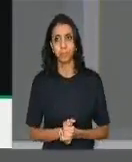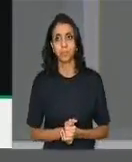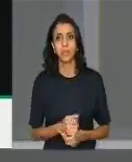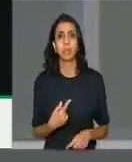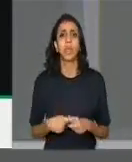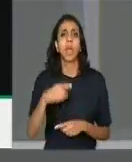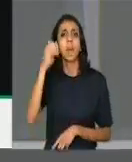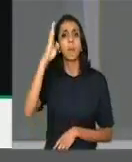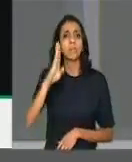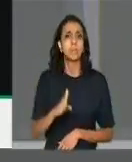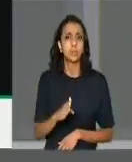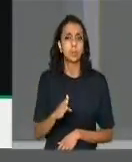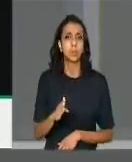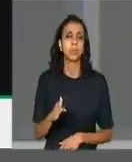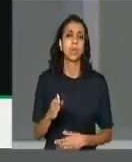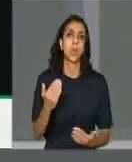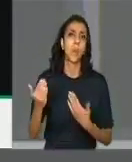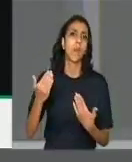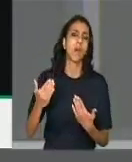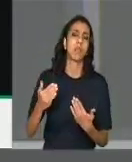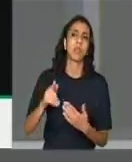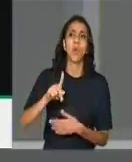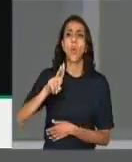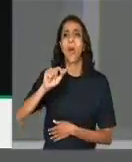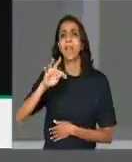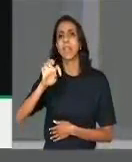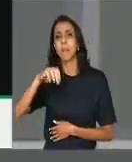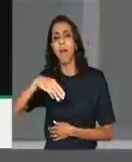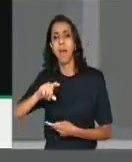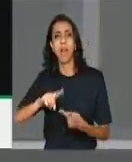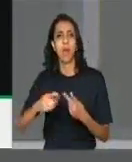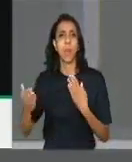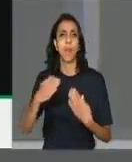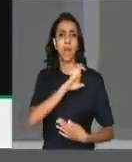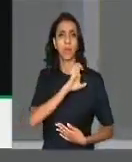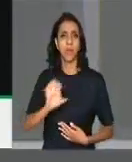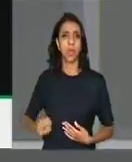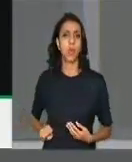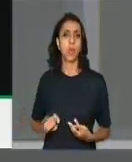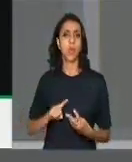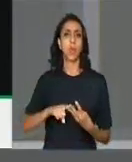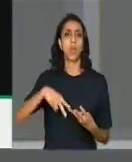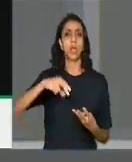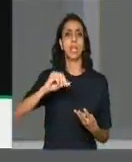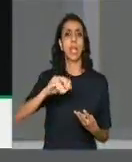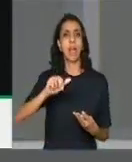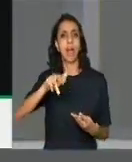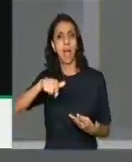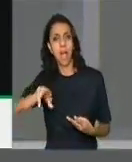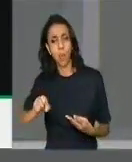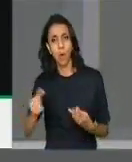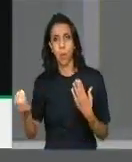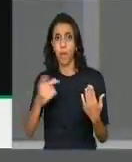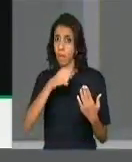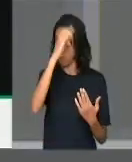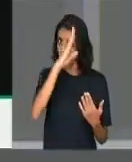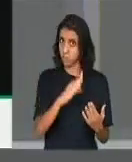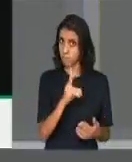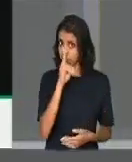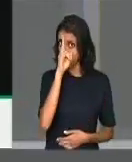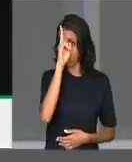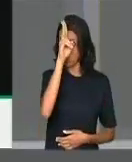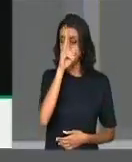uma potência se comparado com Guatemala, El Salvador, né? Nicarágua. No entanto, esses povos